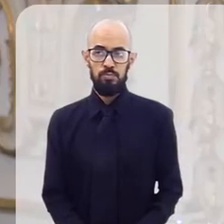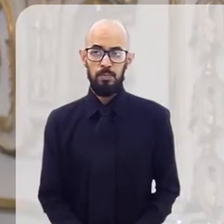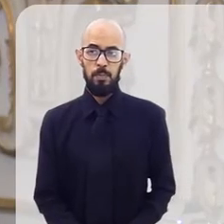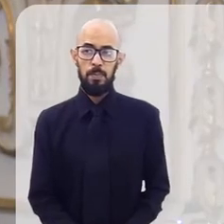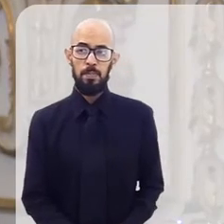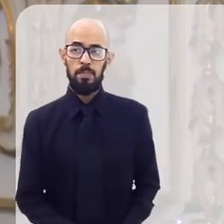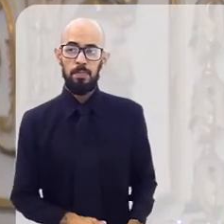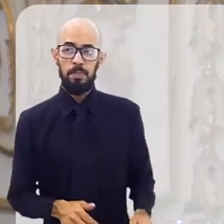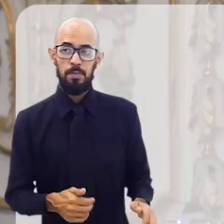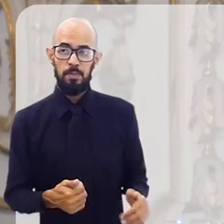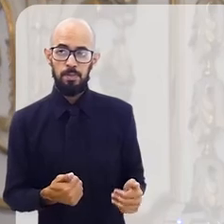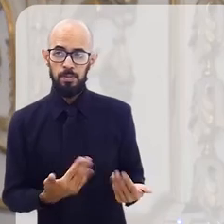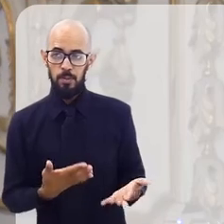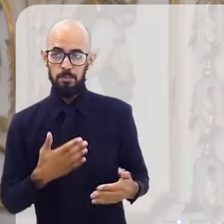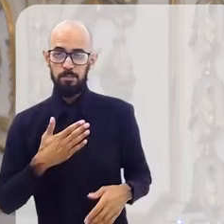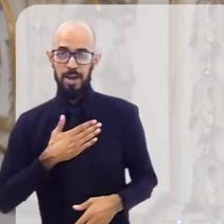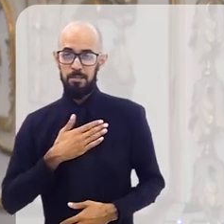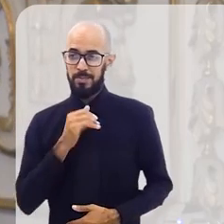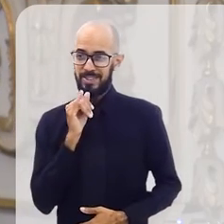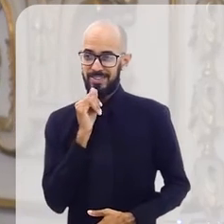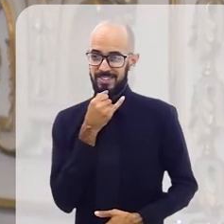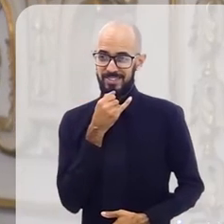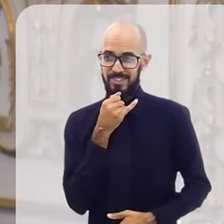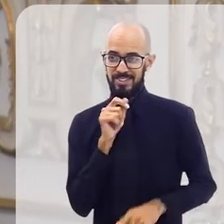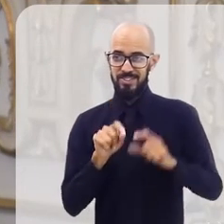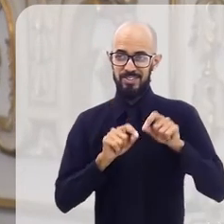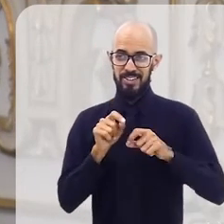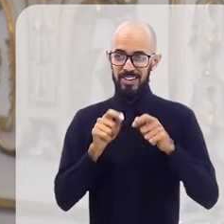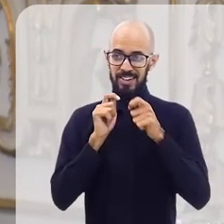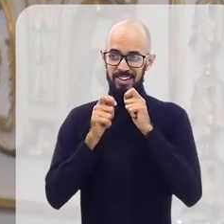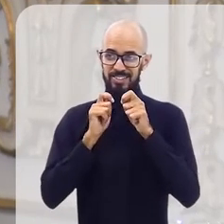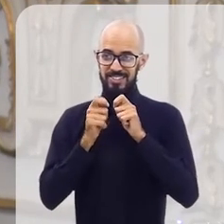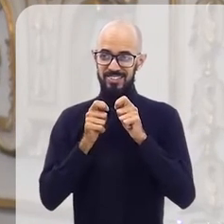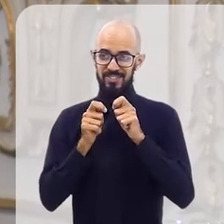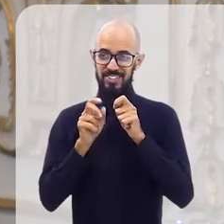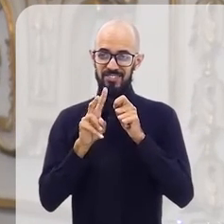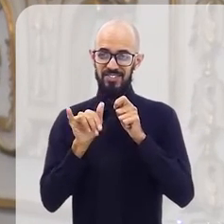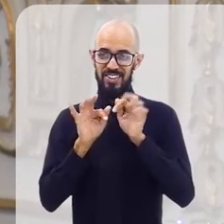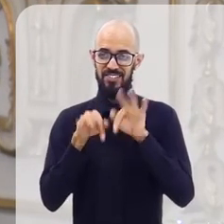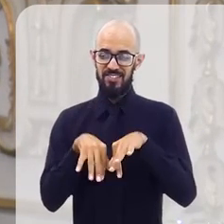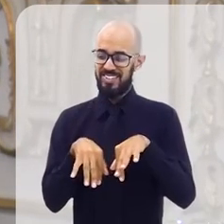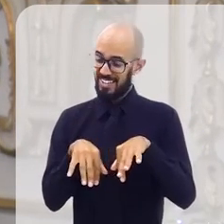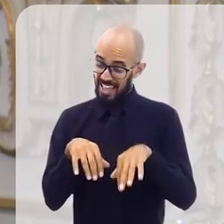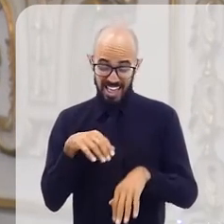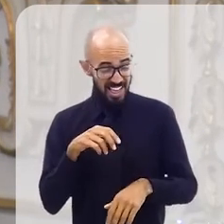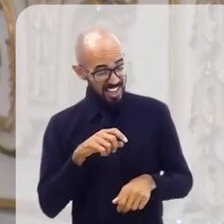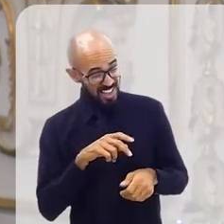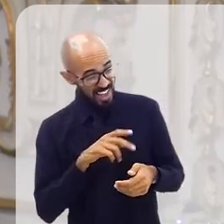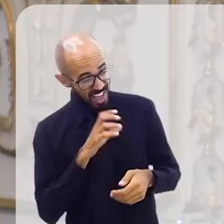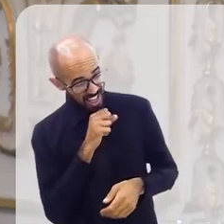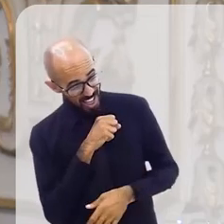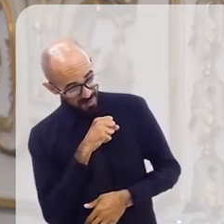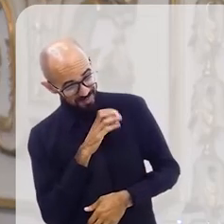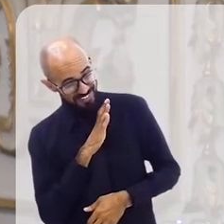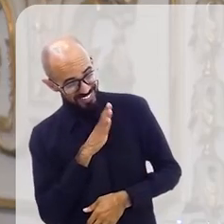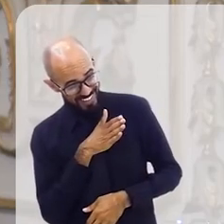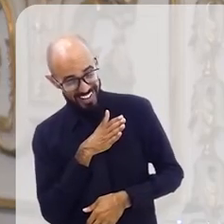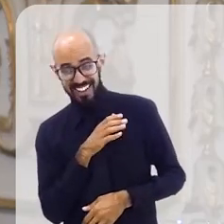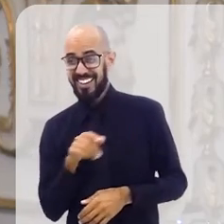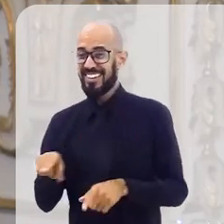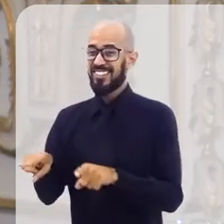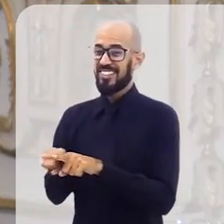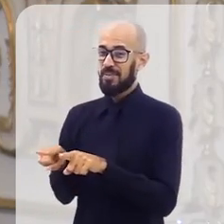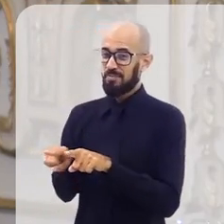me dá um ok e para minha tristeza Nossa entrevista seja não fique tão rápido passa